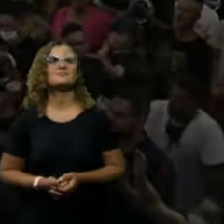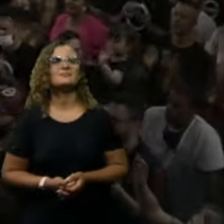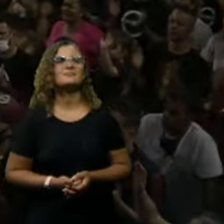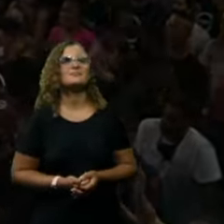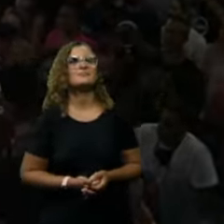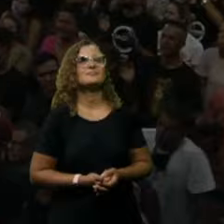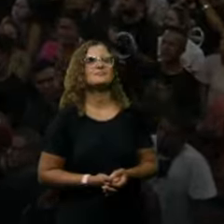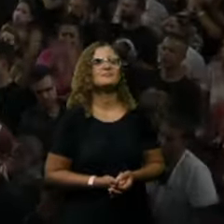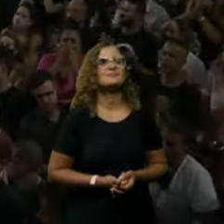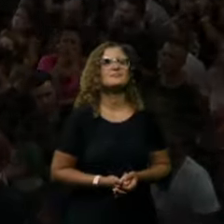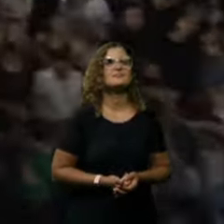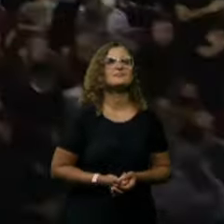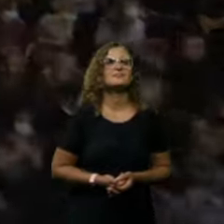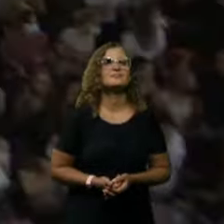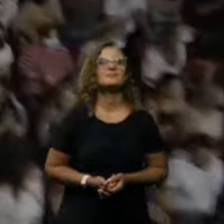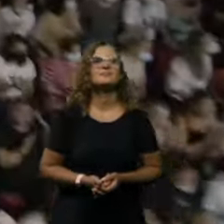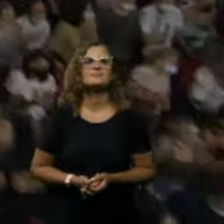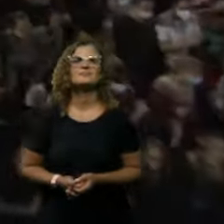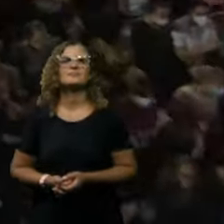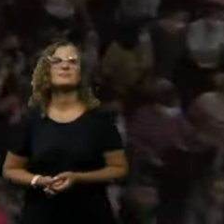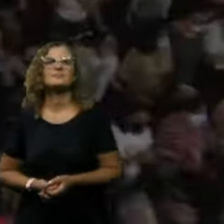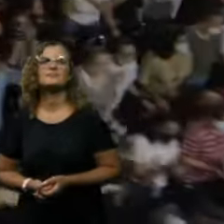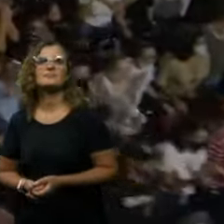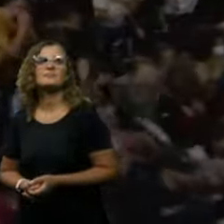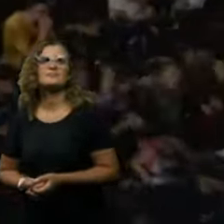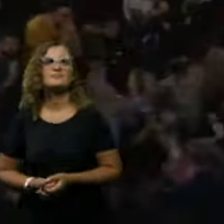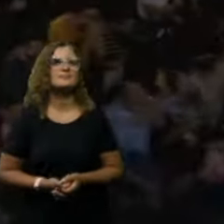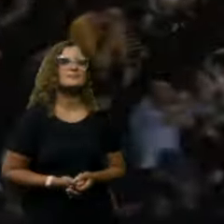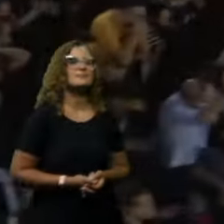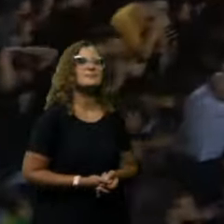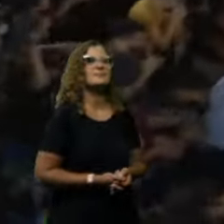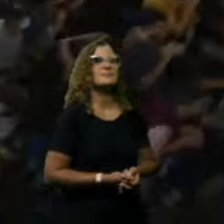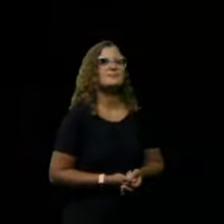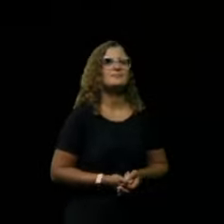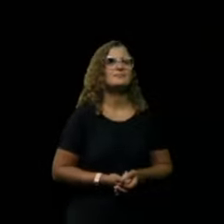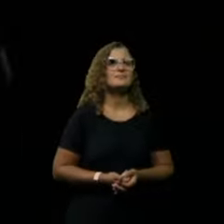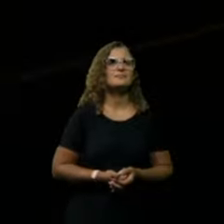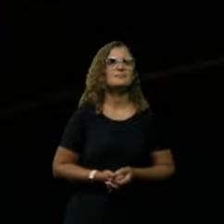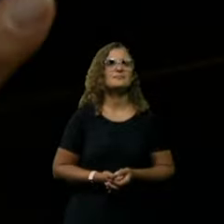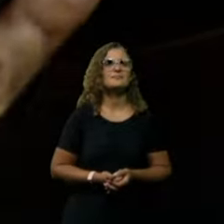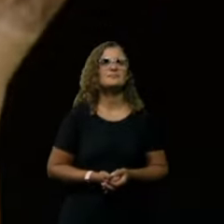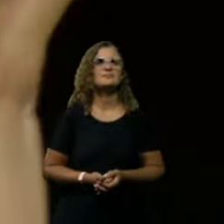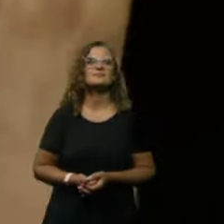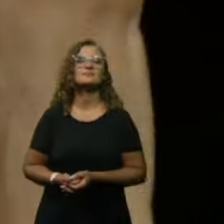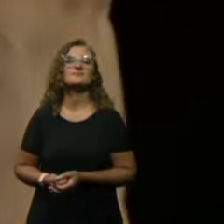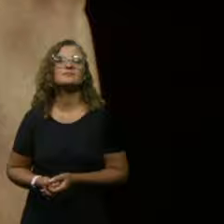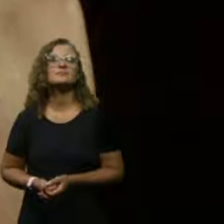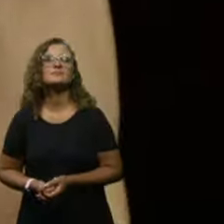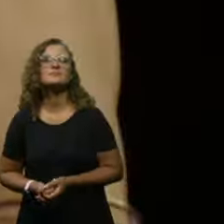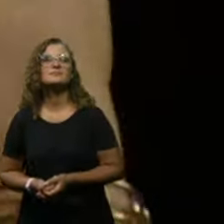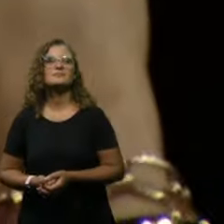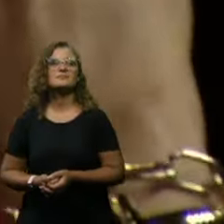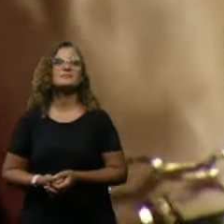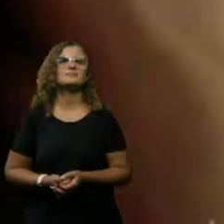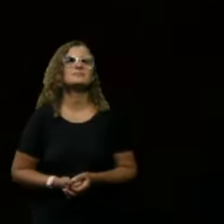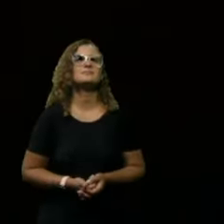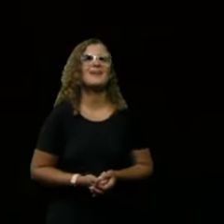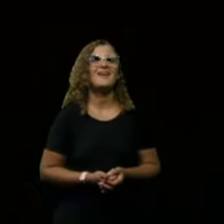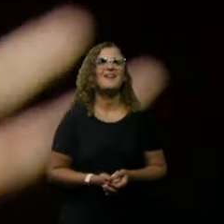E aí E aí E aí e tira a história de novo